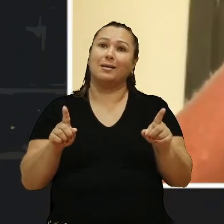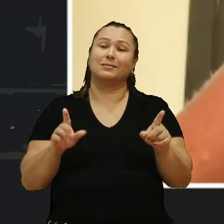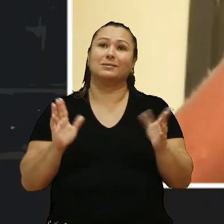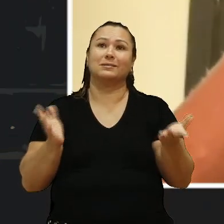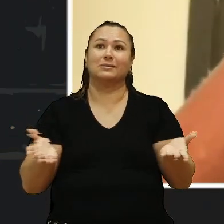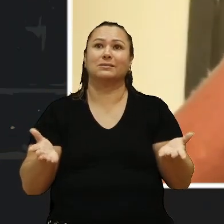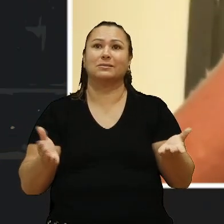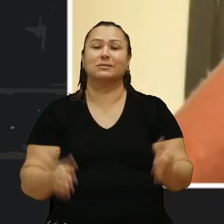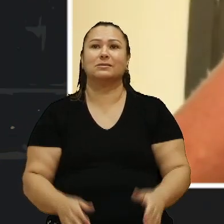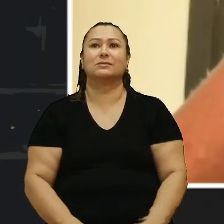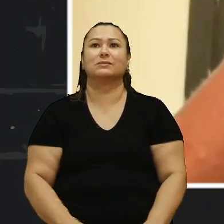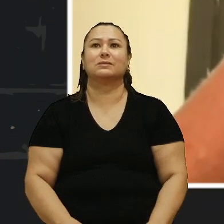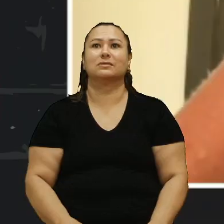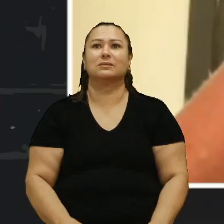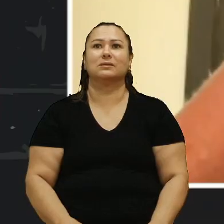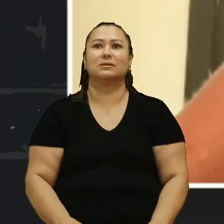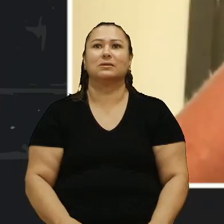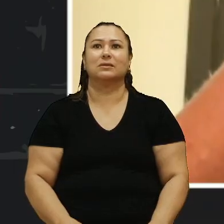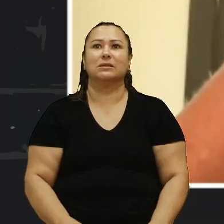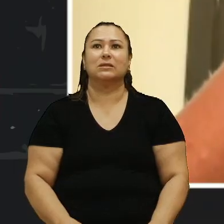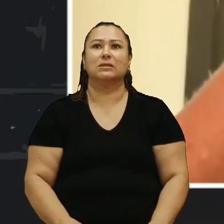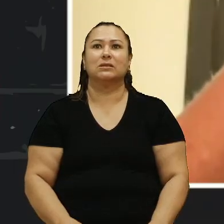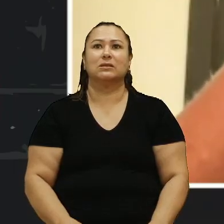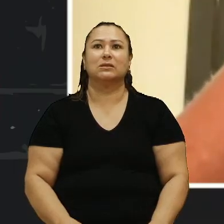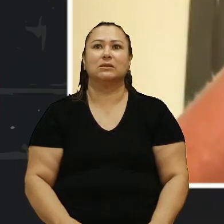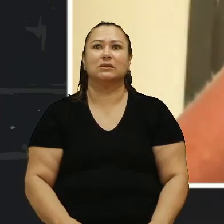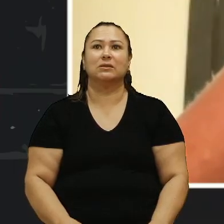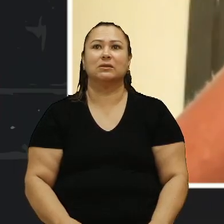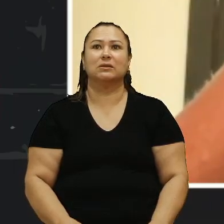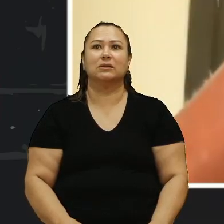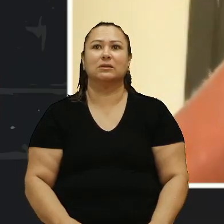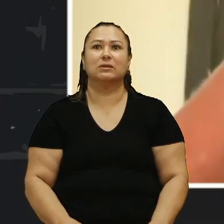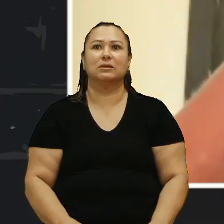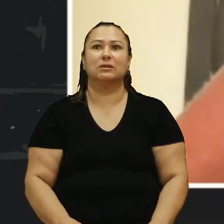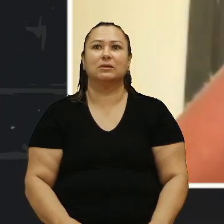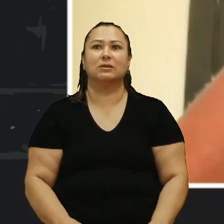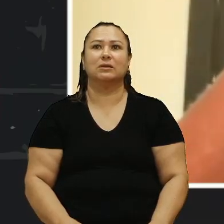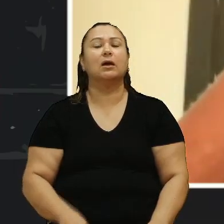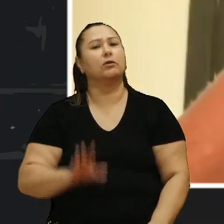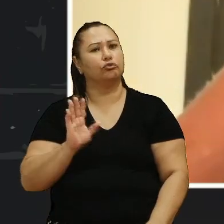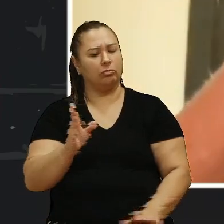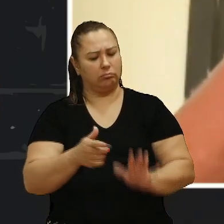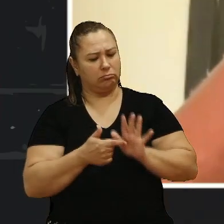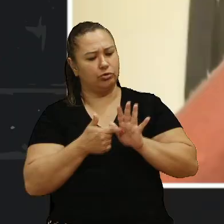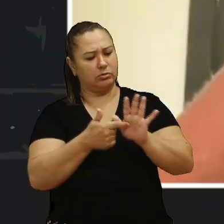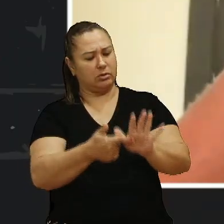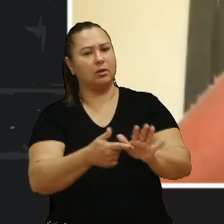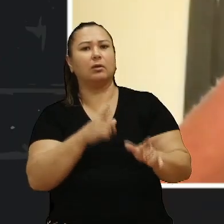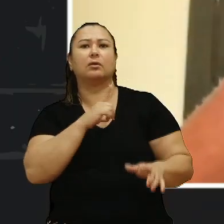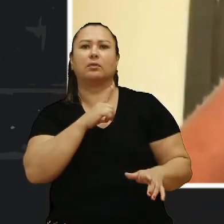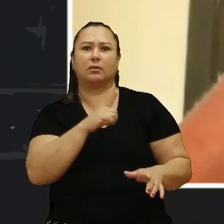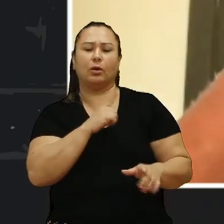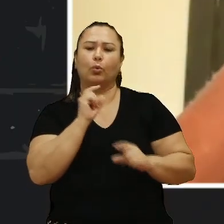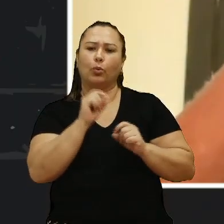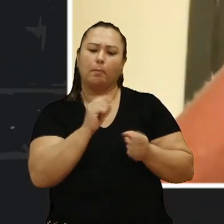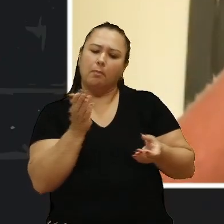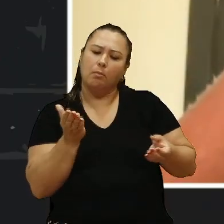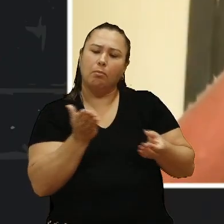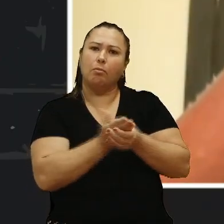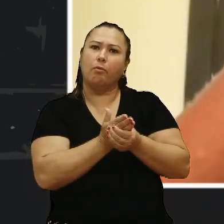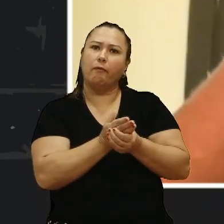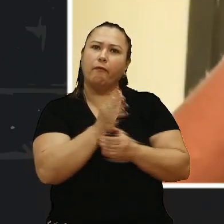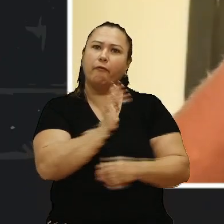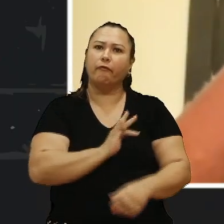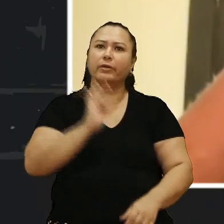mostrei os processos que existem em nível federal para reciclagens,